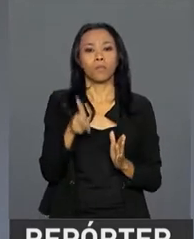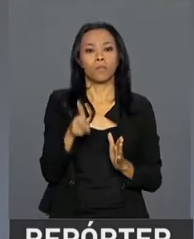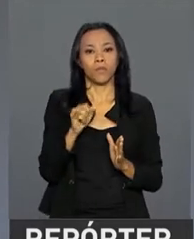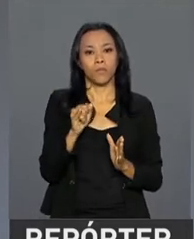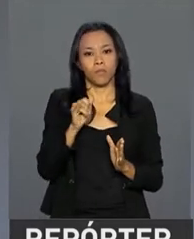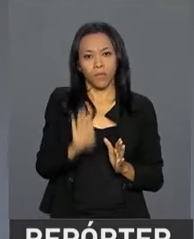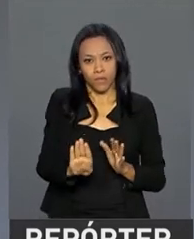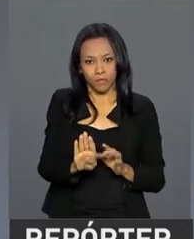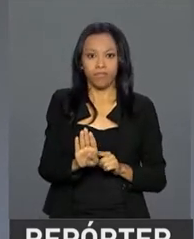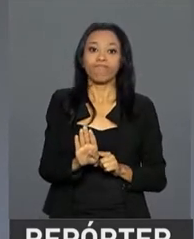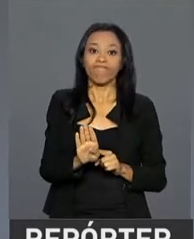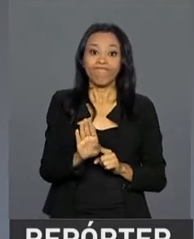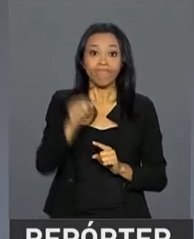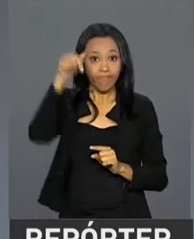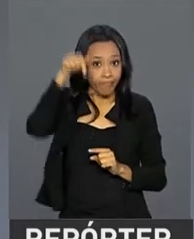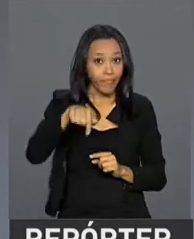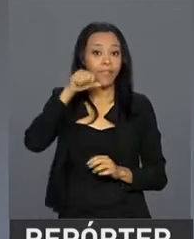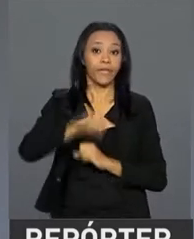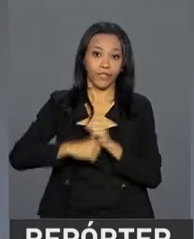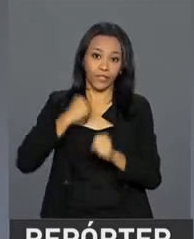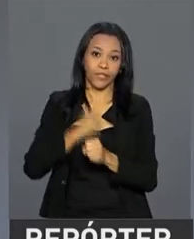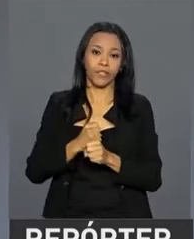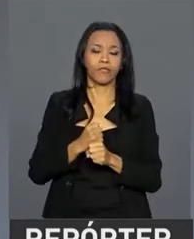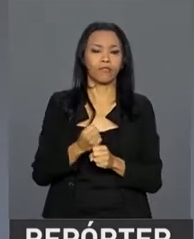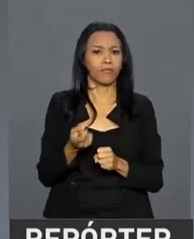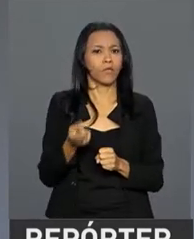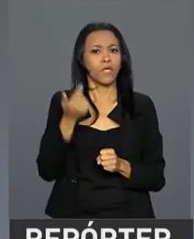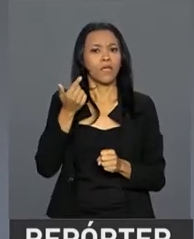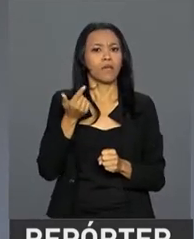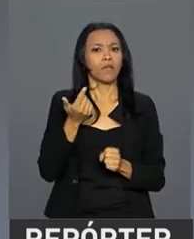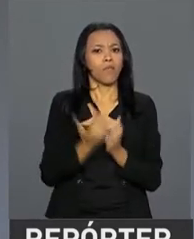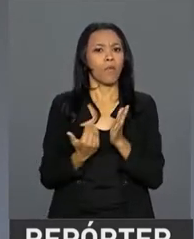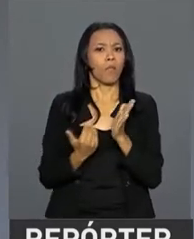da economia brasileira para este ano, chegando a